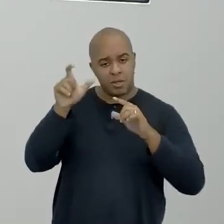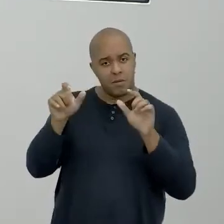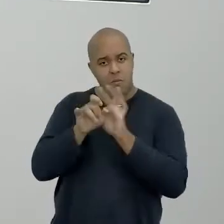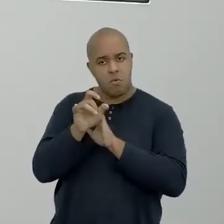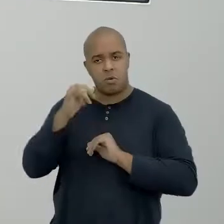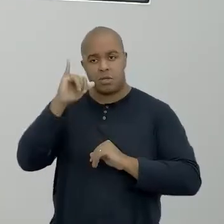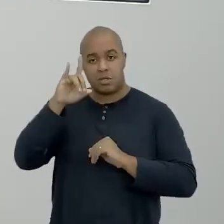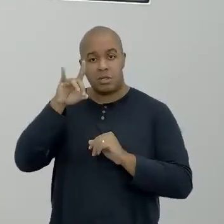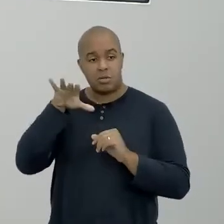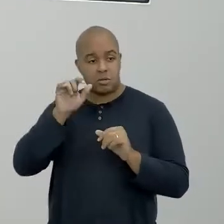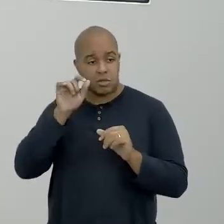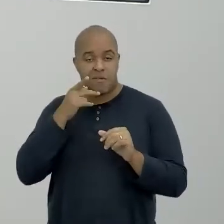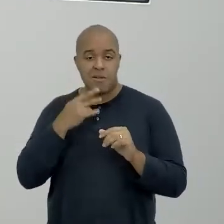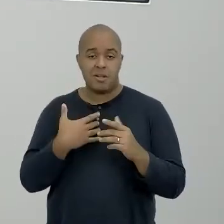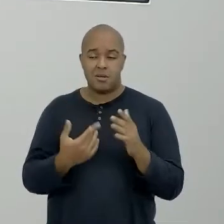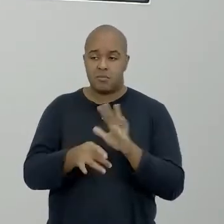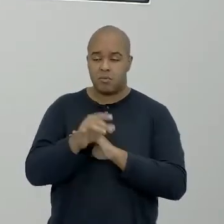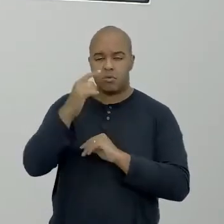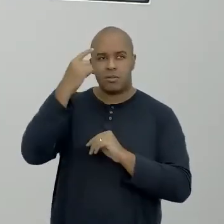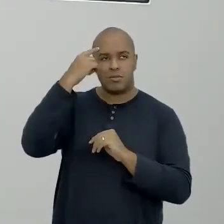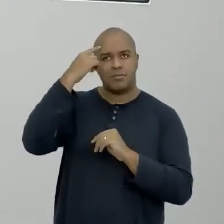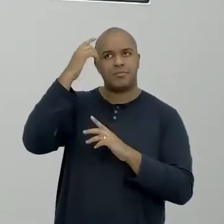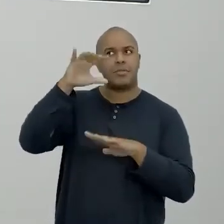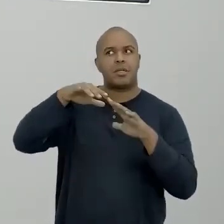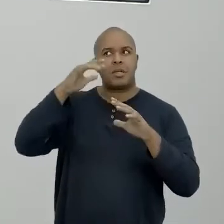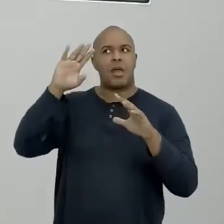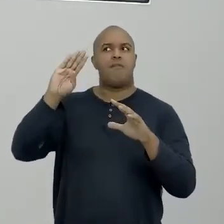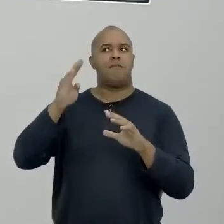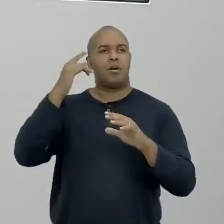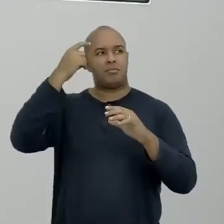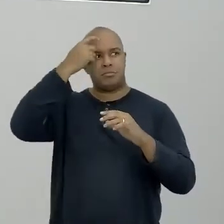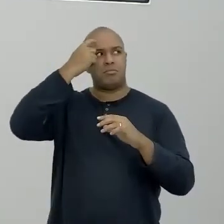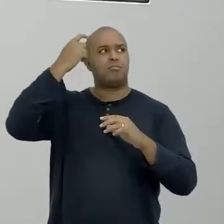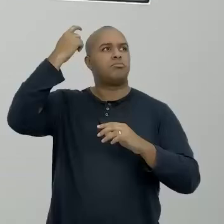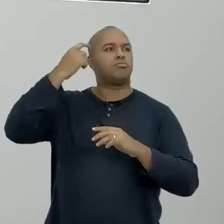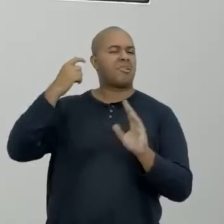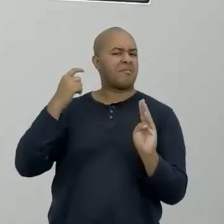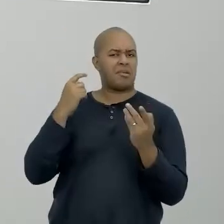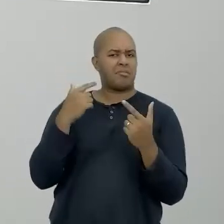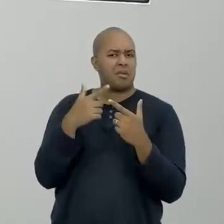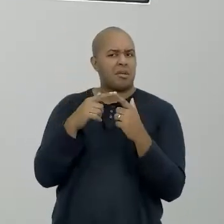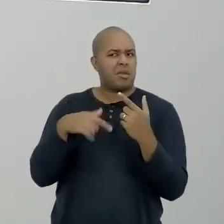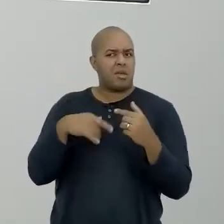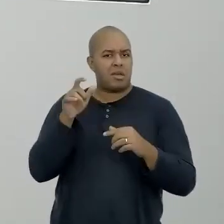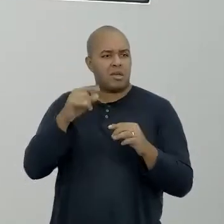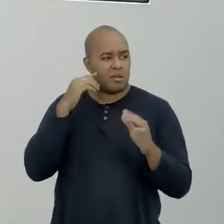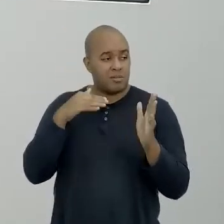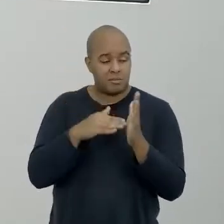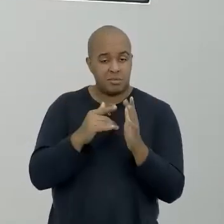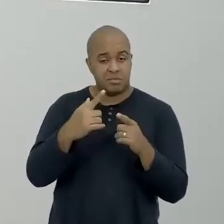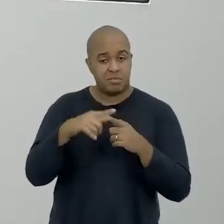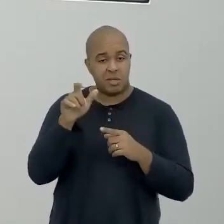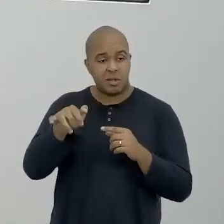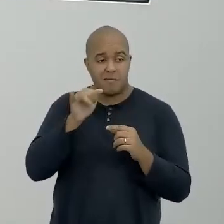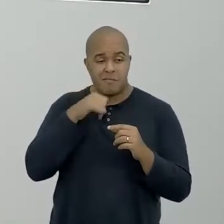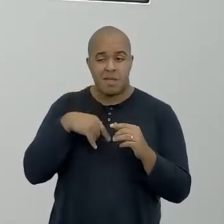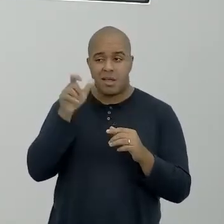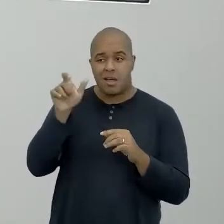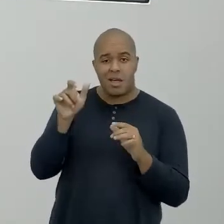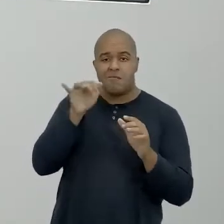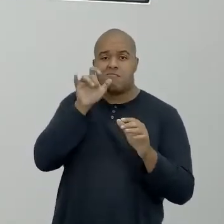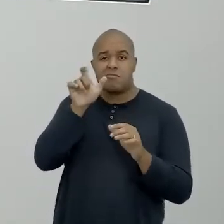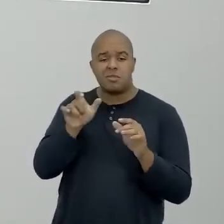de ideologia, ele está falando do sentido de uma falsa consciência. Por quê? Porque é limitada, porque ela é,